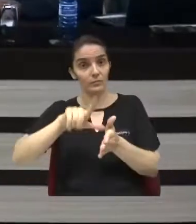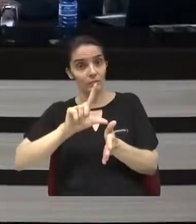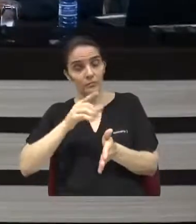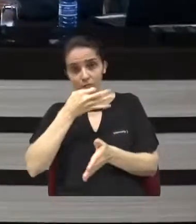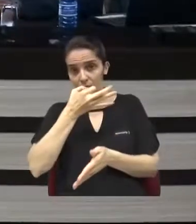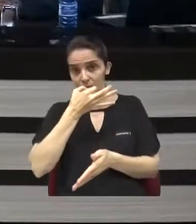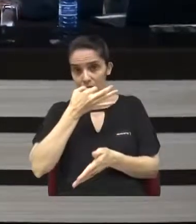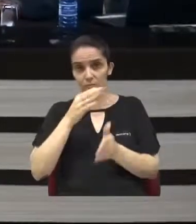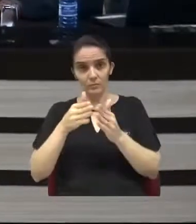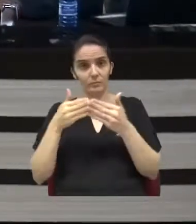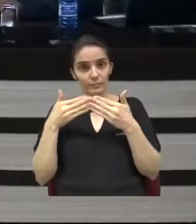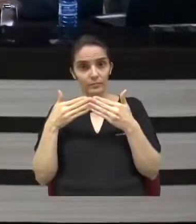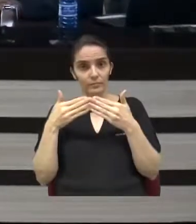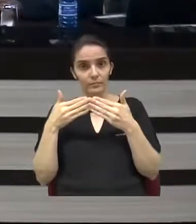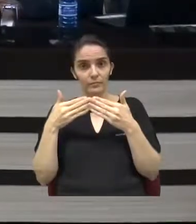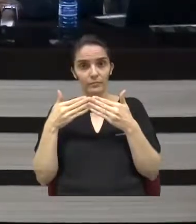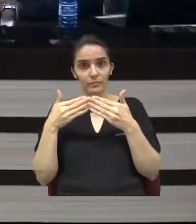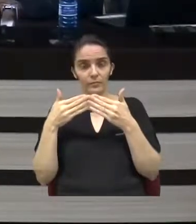por favor.